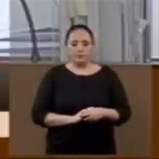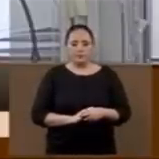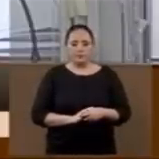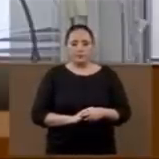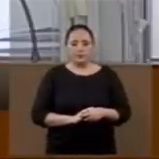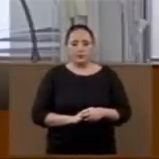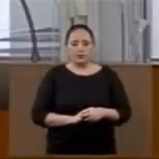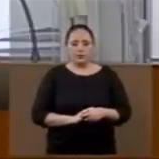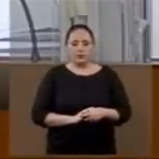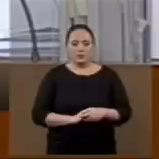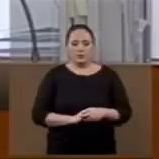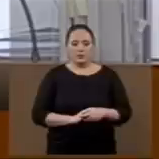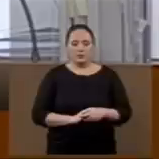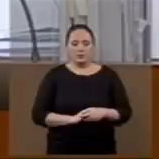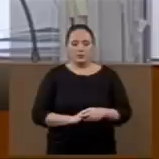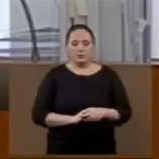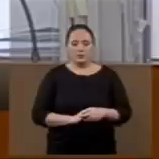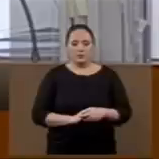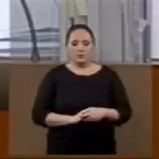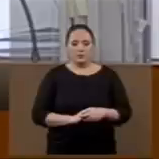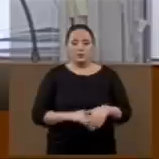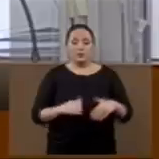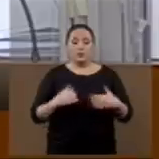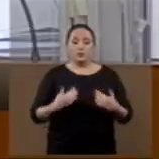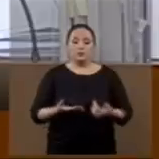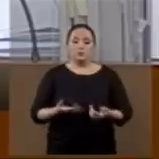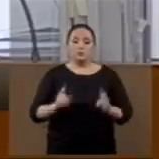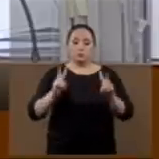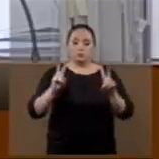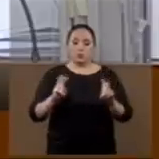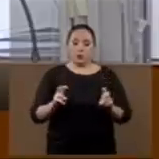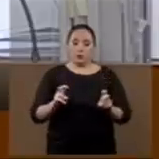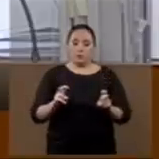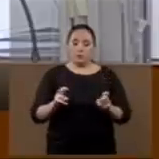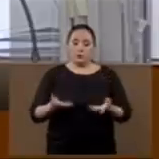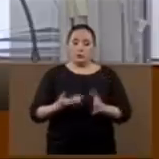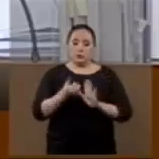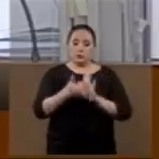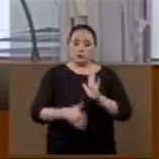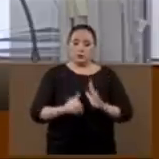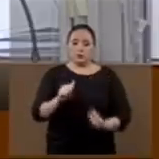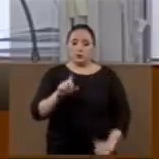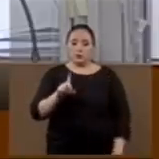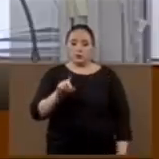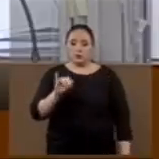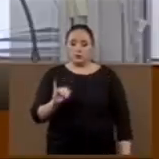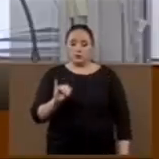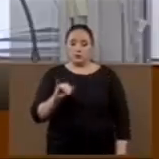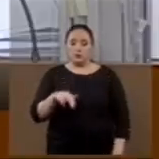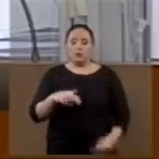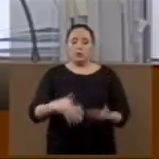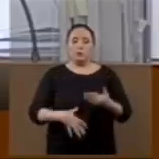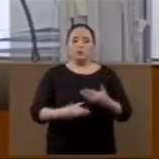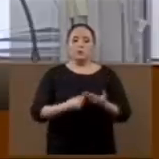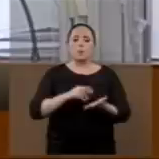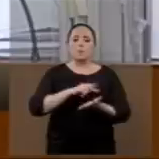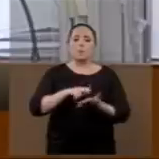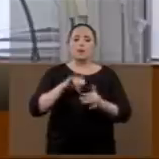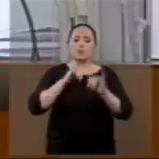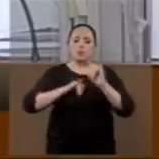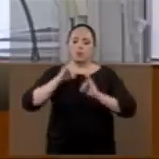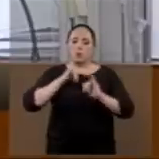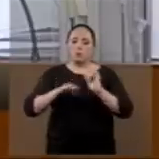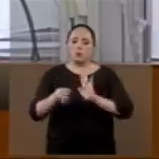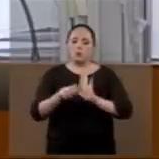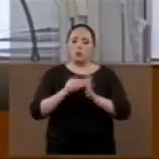mesmo tema, e até aqui externada nesta ação direta, somadas àquelas que produziram, portanto, em todos